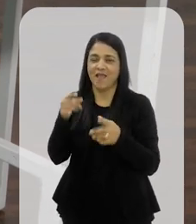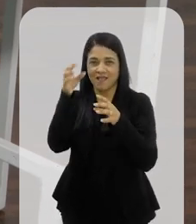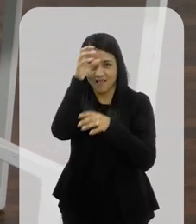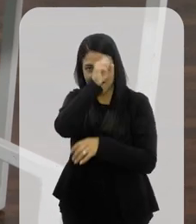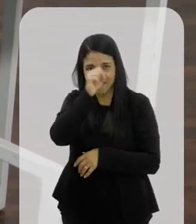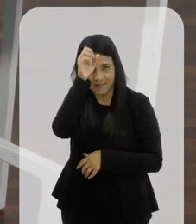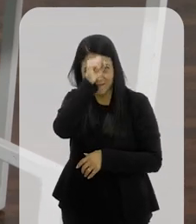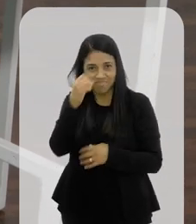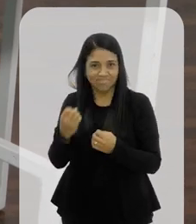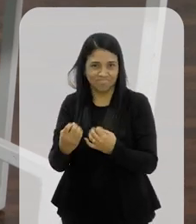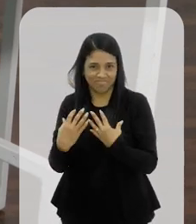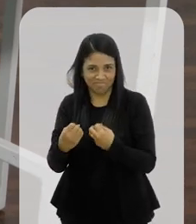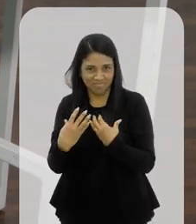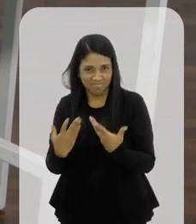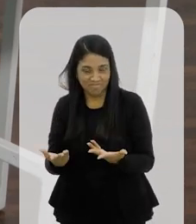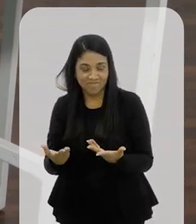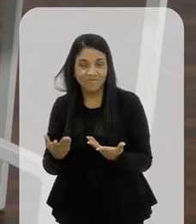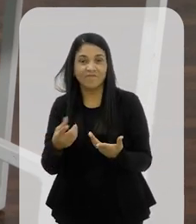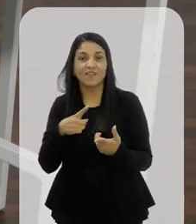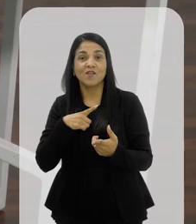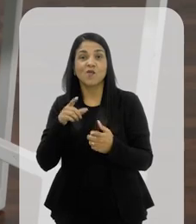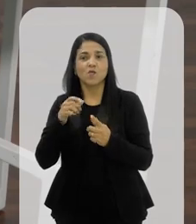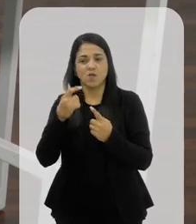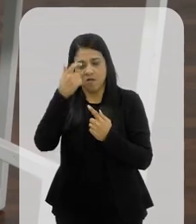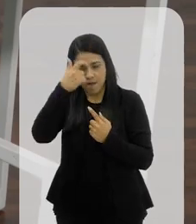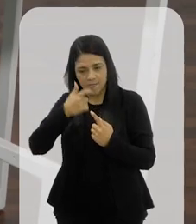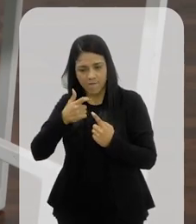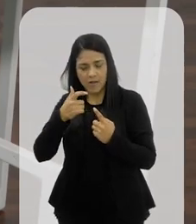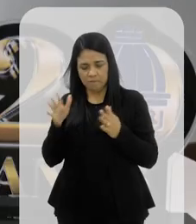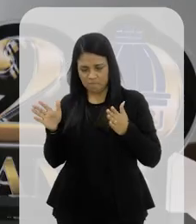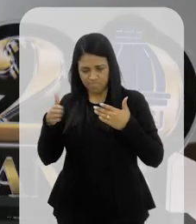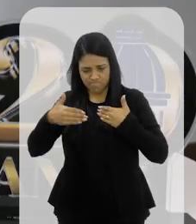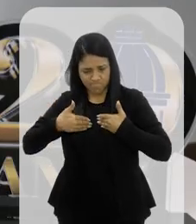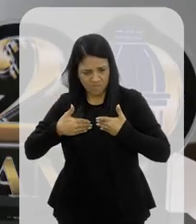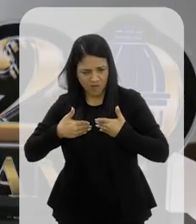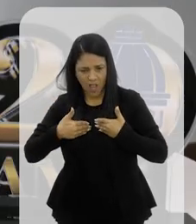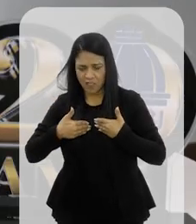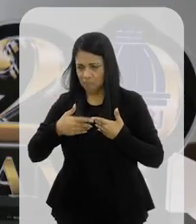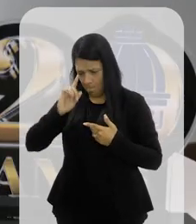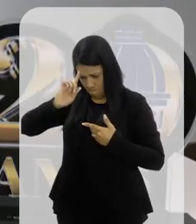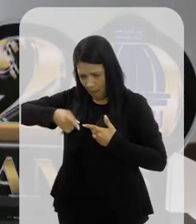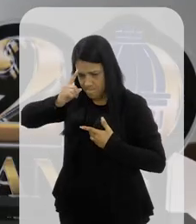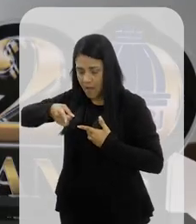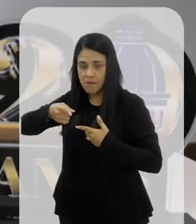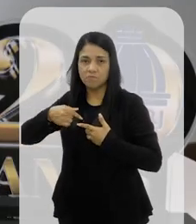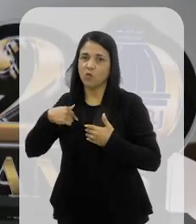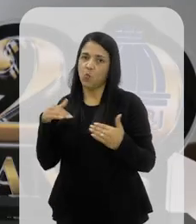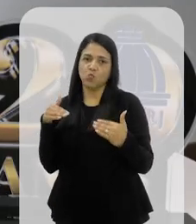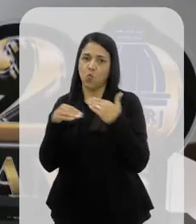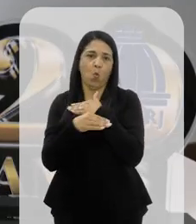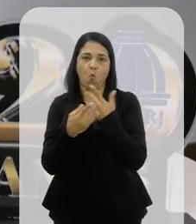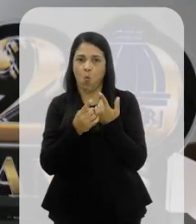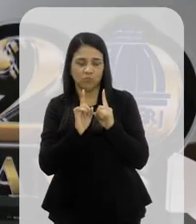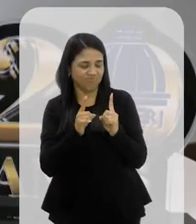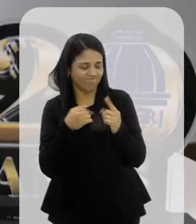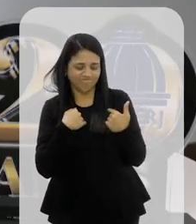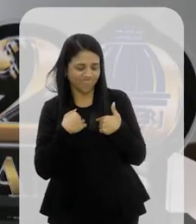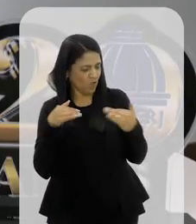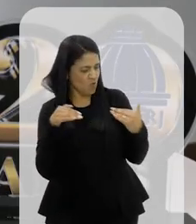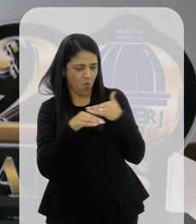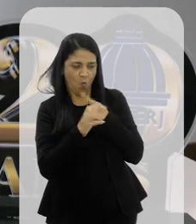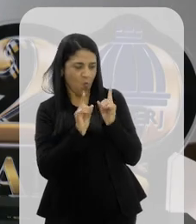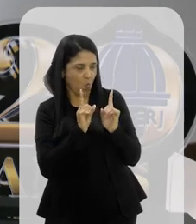Gama de ensinamentos que vem né então o carnavalo fechado carnaval eu que mando eu que faço eu não compactuo com isso